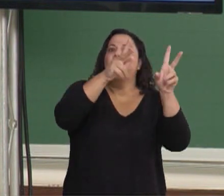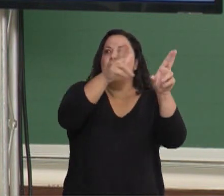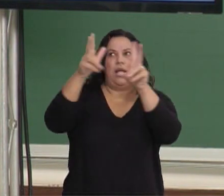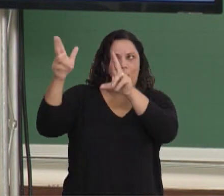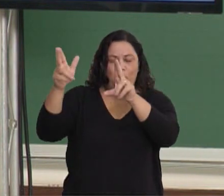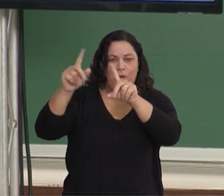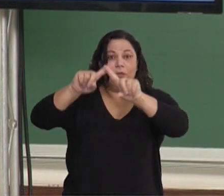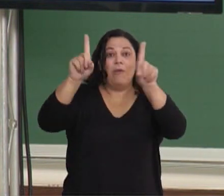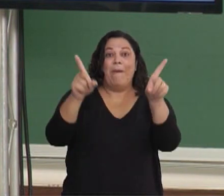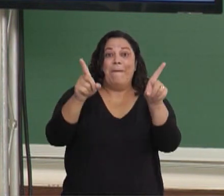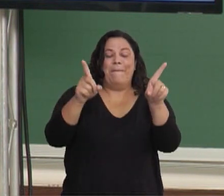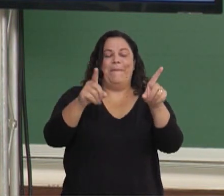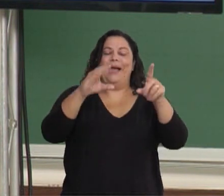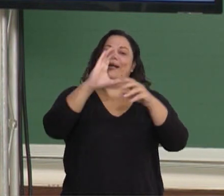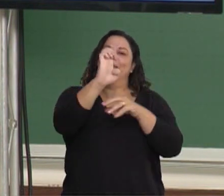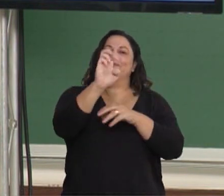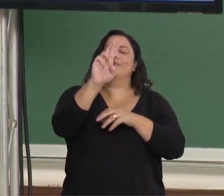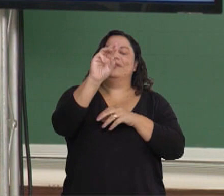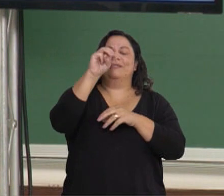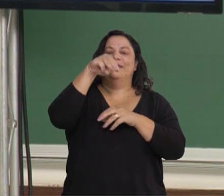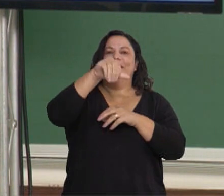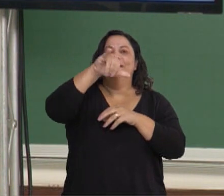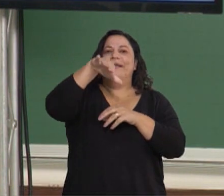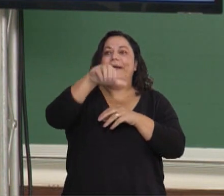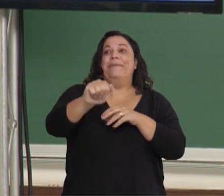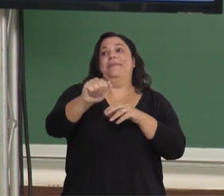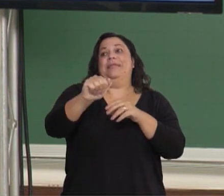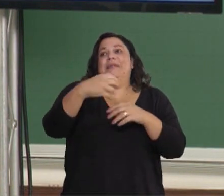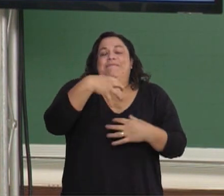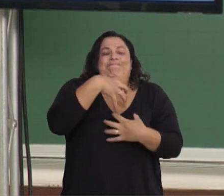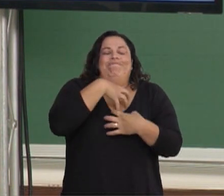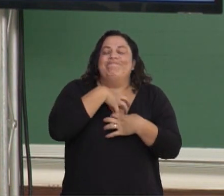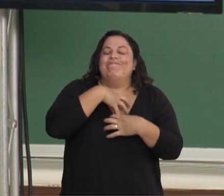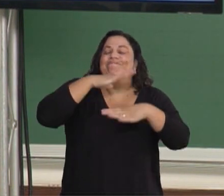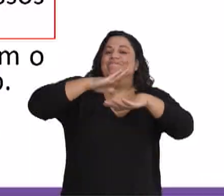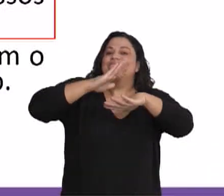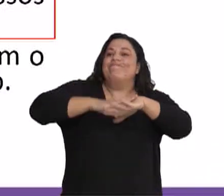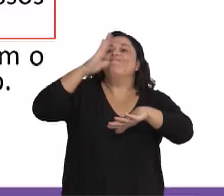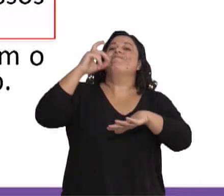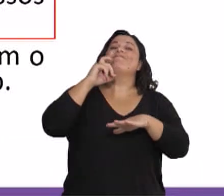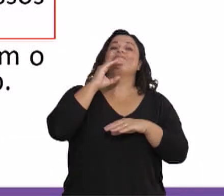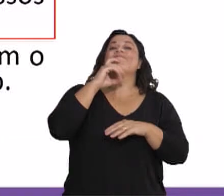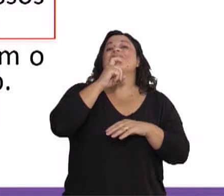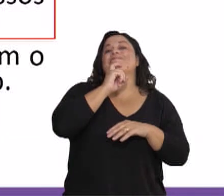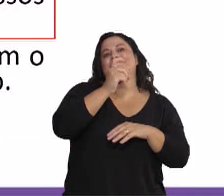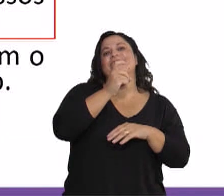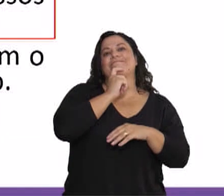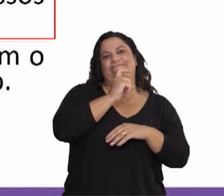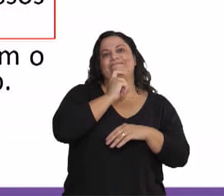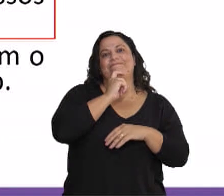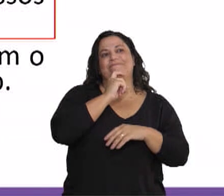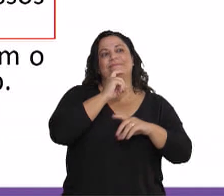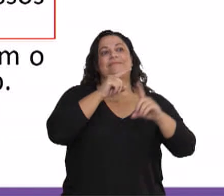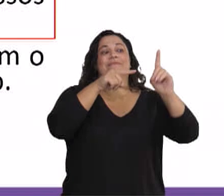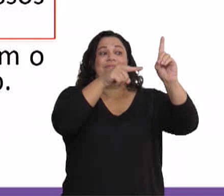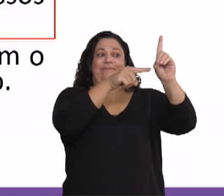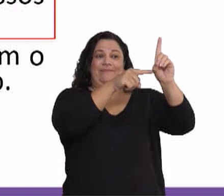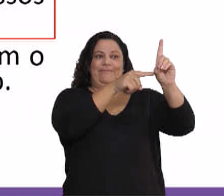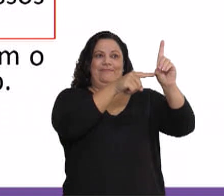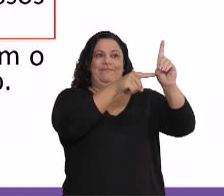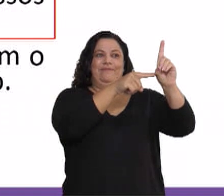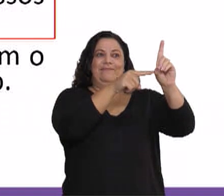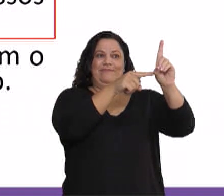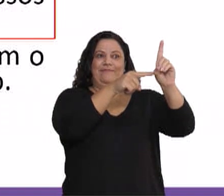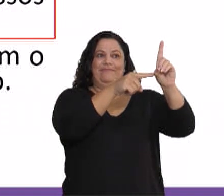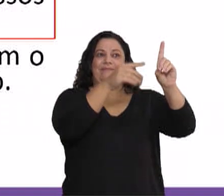que dá aquela sensação térmica de ser mais fria, certo? Então, assim, dentre essas opções ali, temos então ali a letra D como